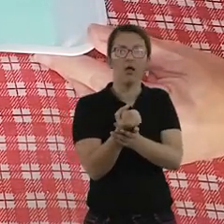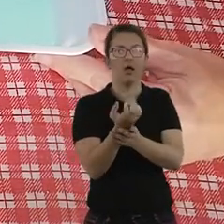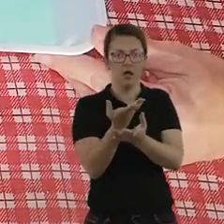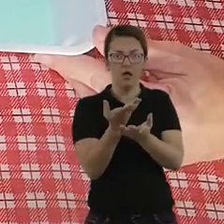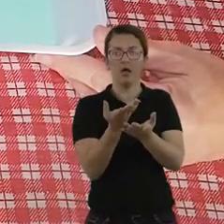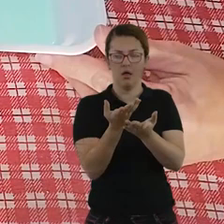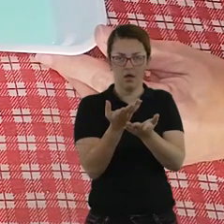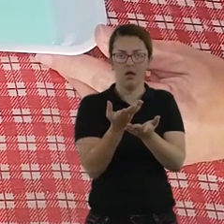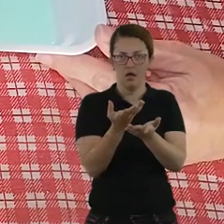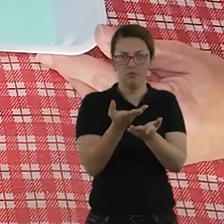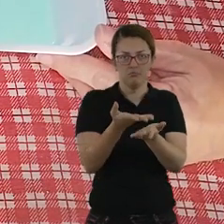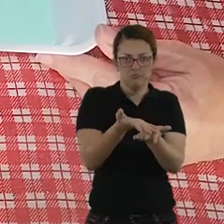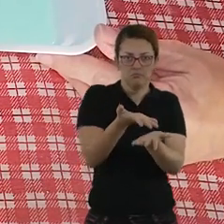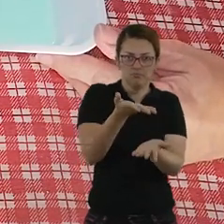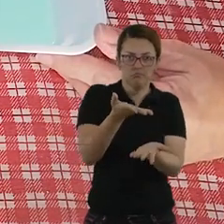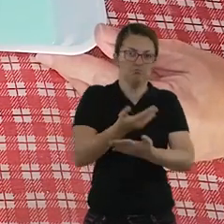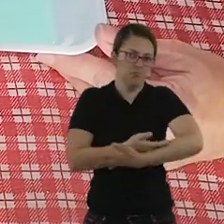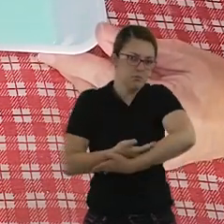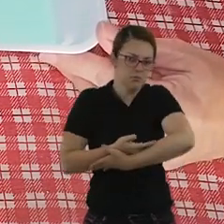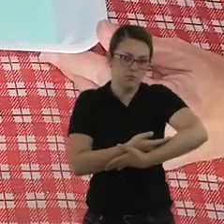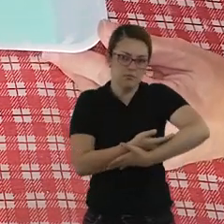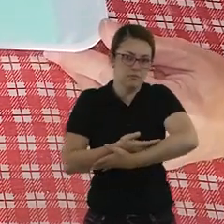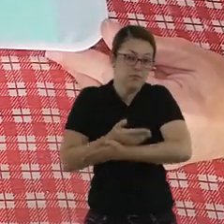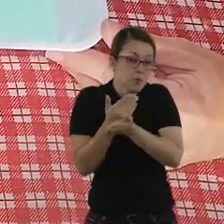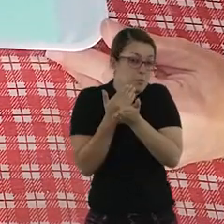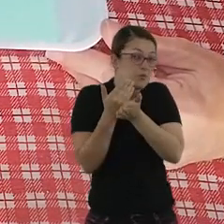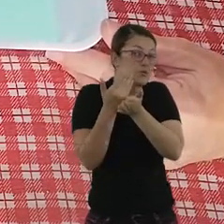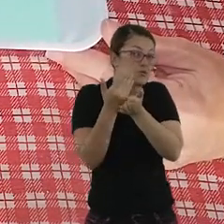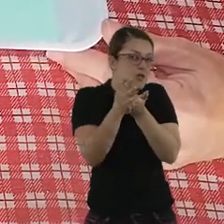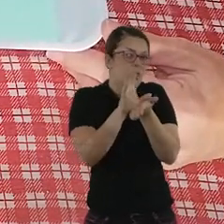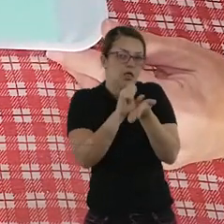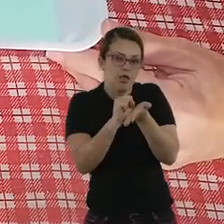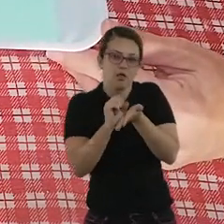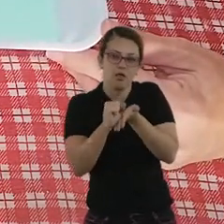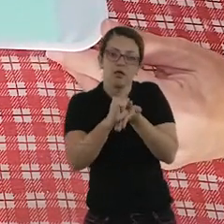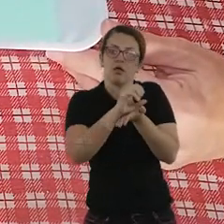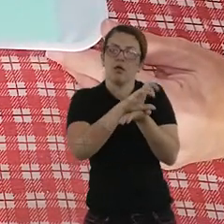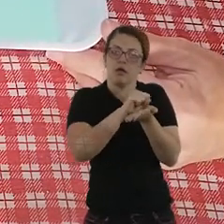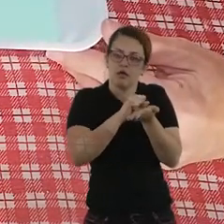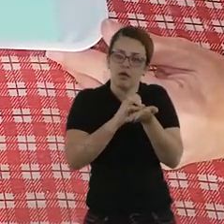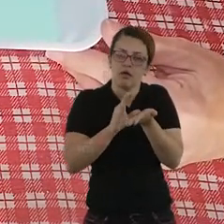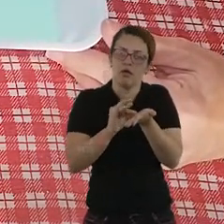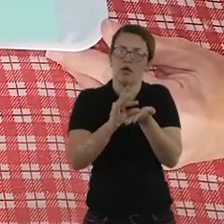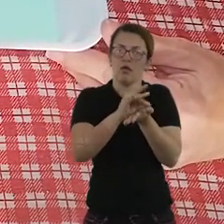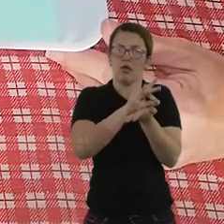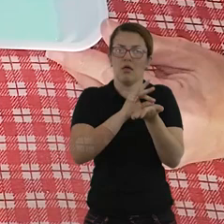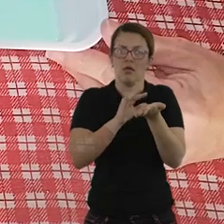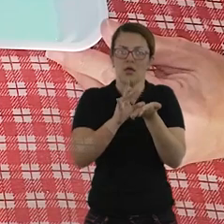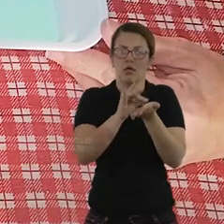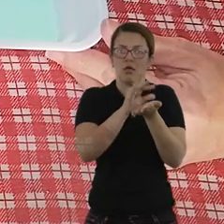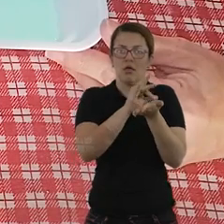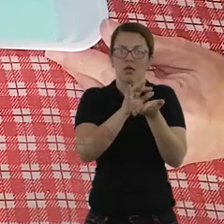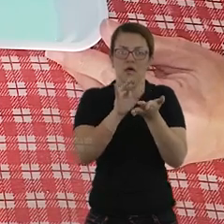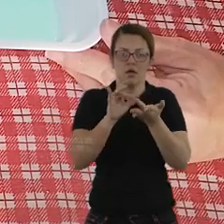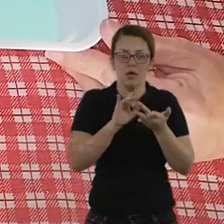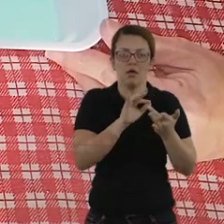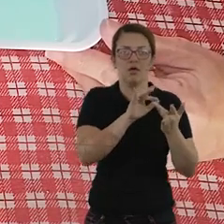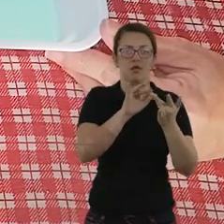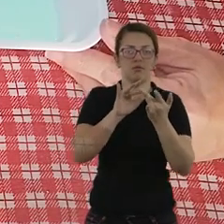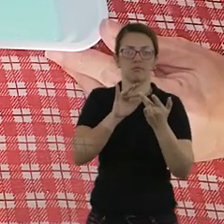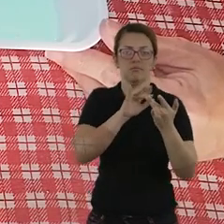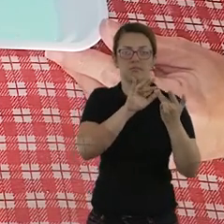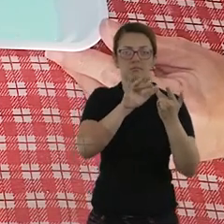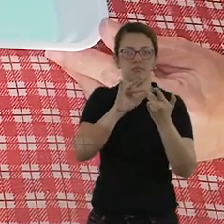as mãos. É essa textura que é incrível para uma criança de berçário maternal que está começando a mexer, a descobrir as coisas.